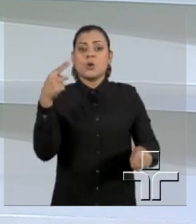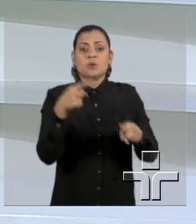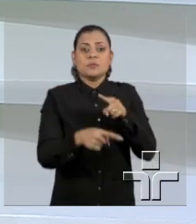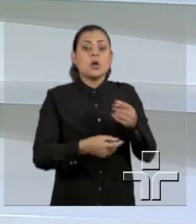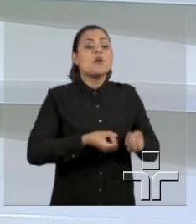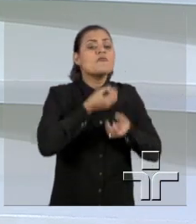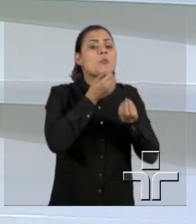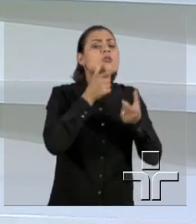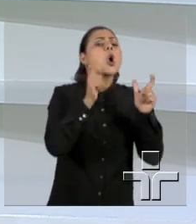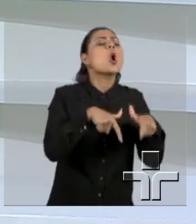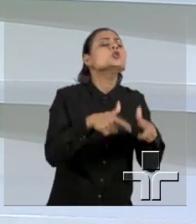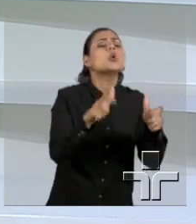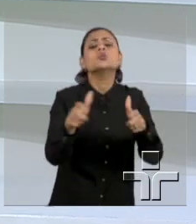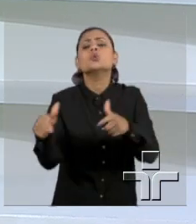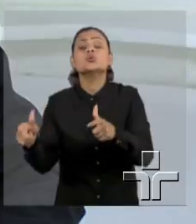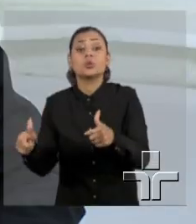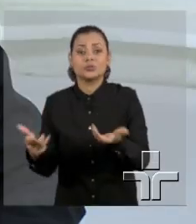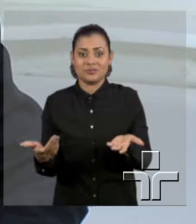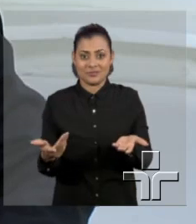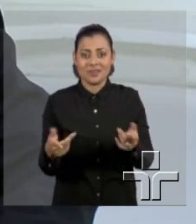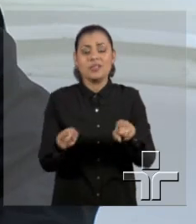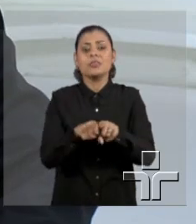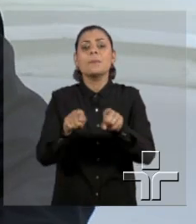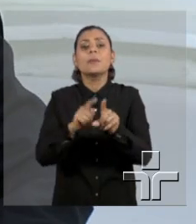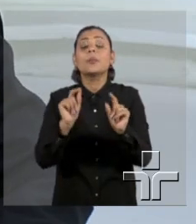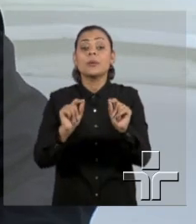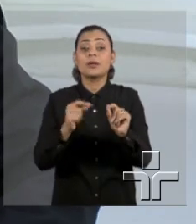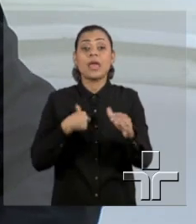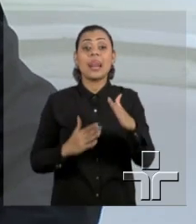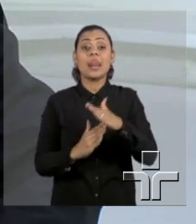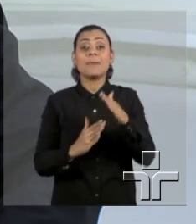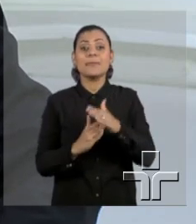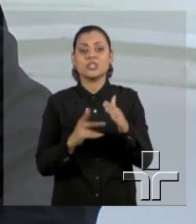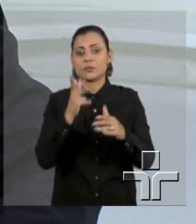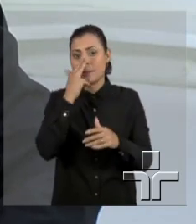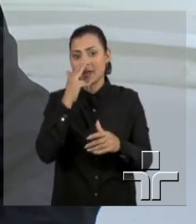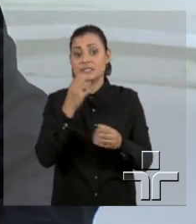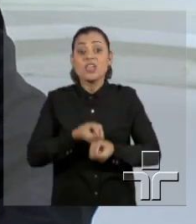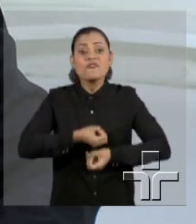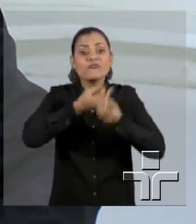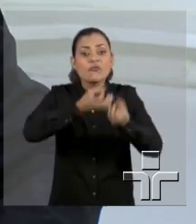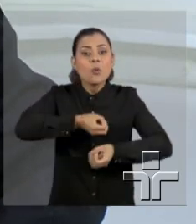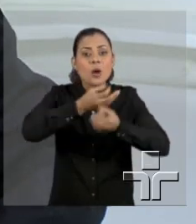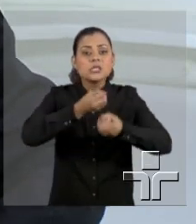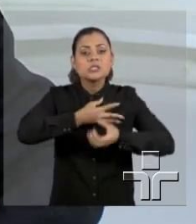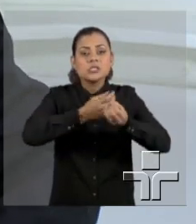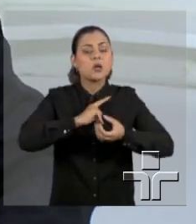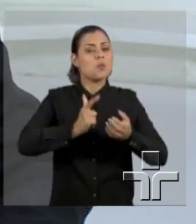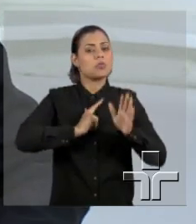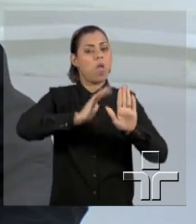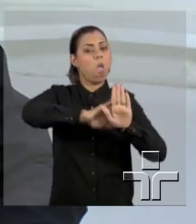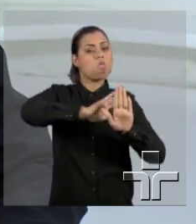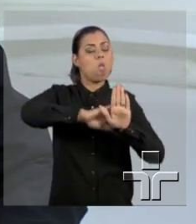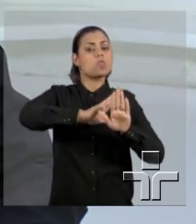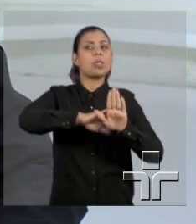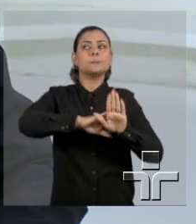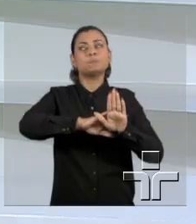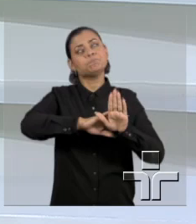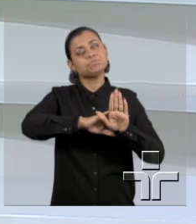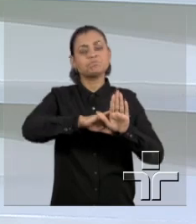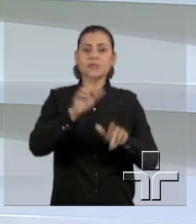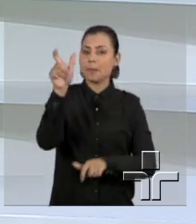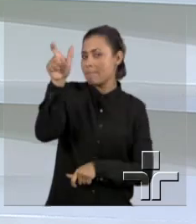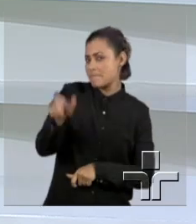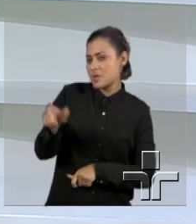liberdade de informação, pretendendo limitar a divulgação de informações obtidas por, digamos, de